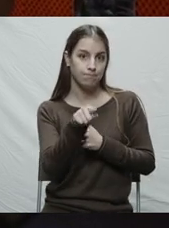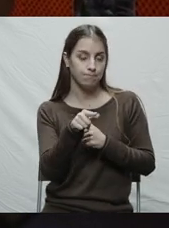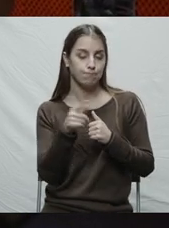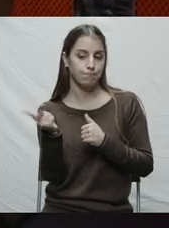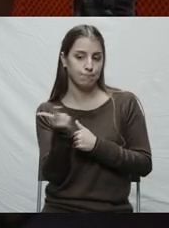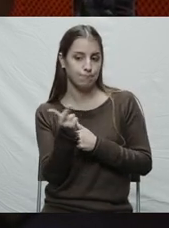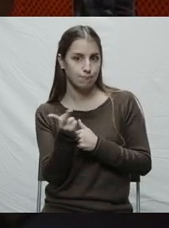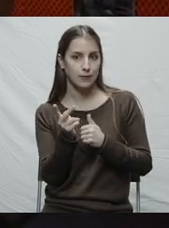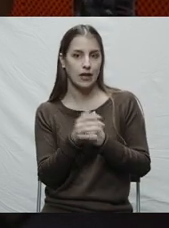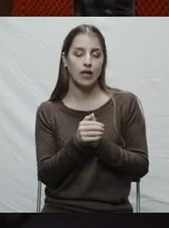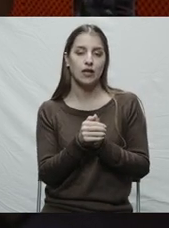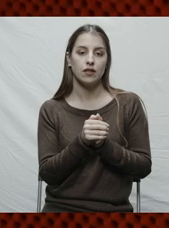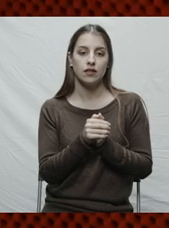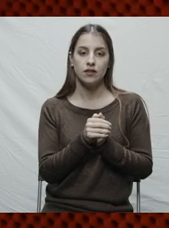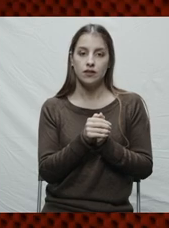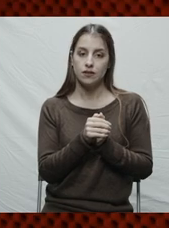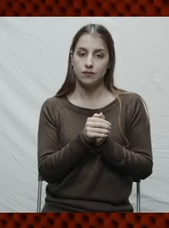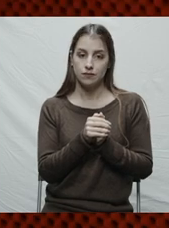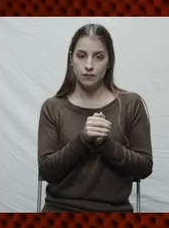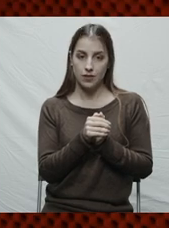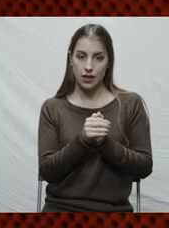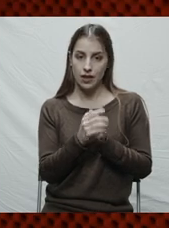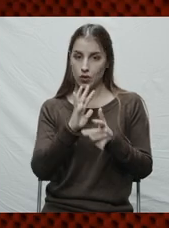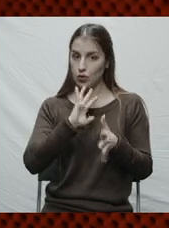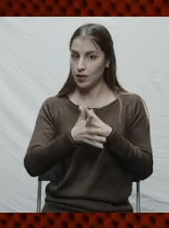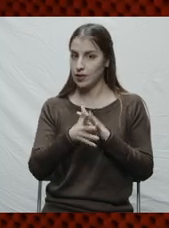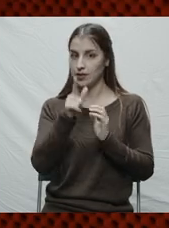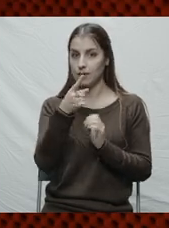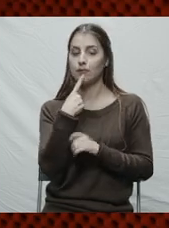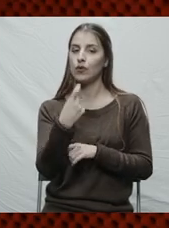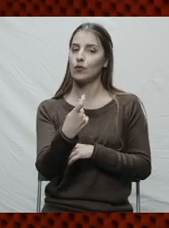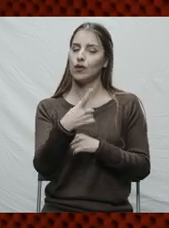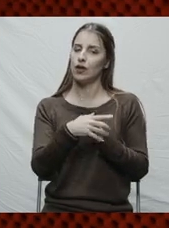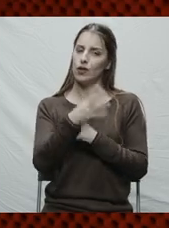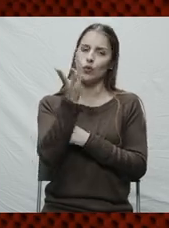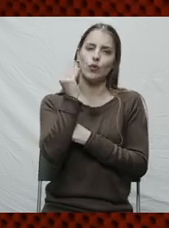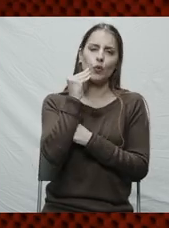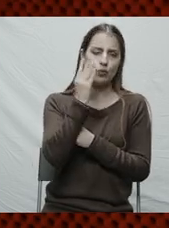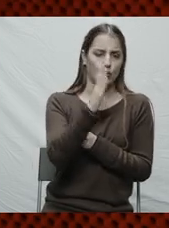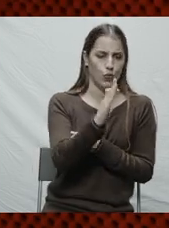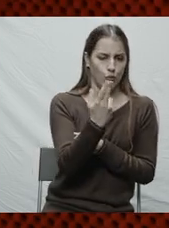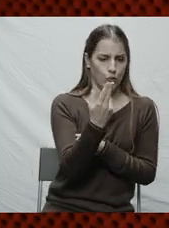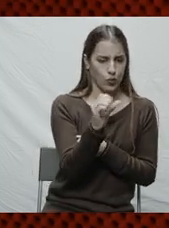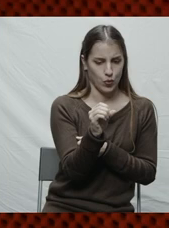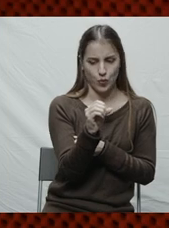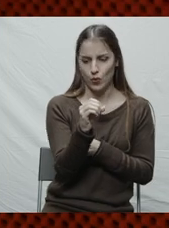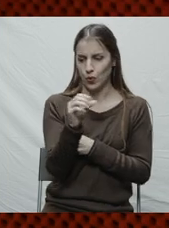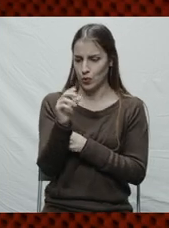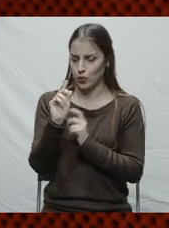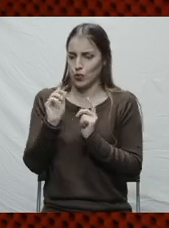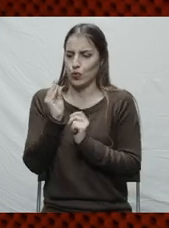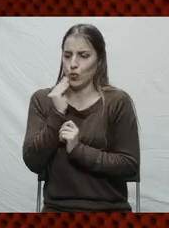São casos inusitados termos parelhas. E surge esta pergunta de como é que Hugo e Joana se